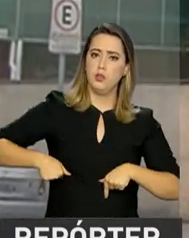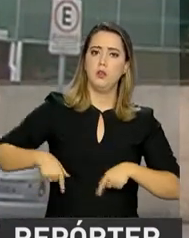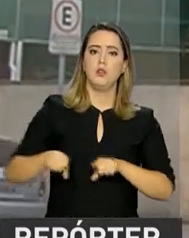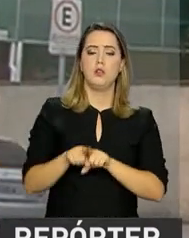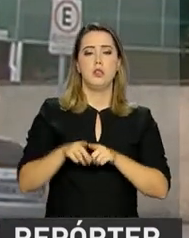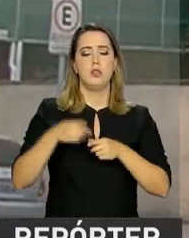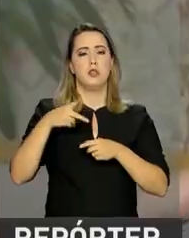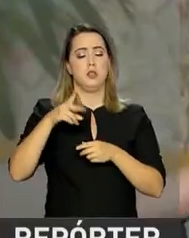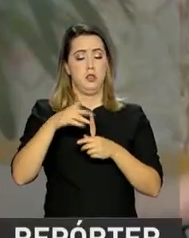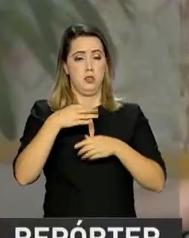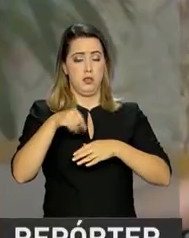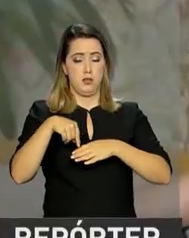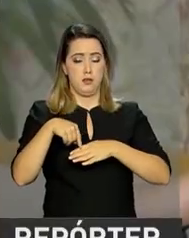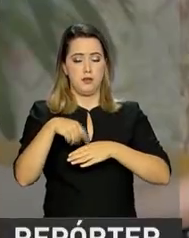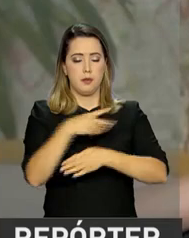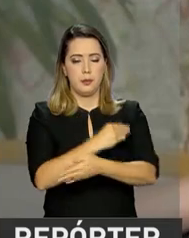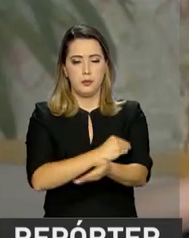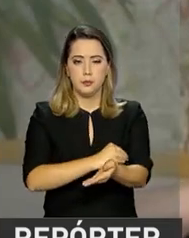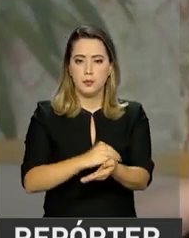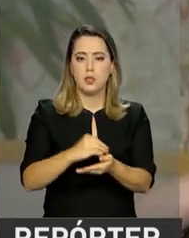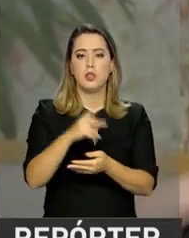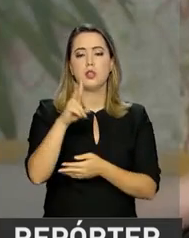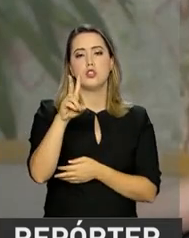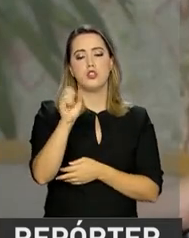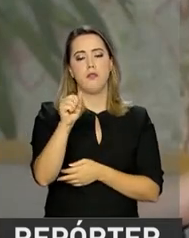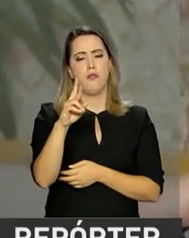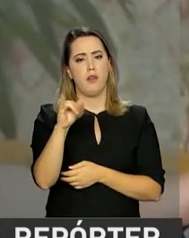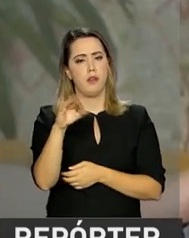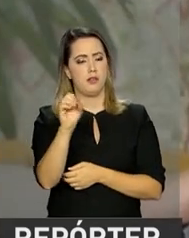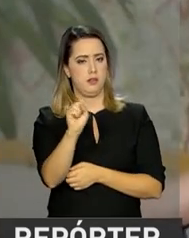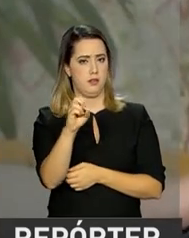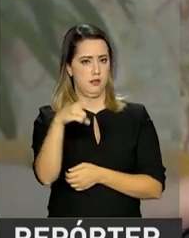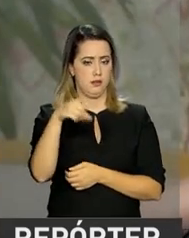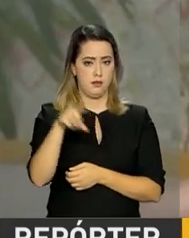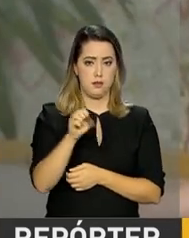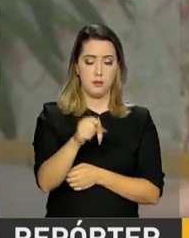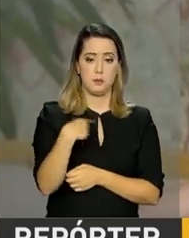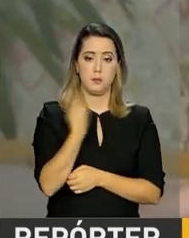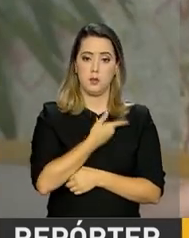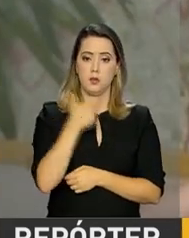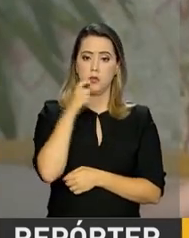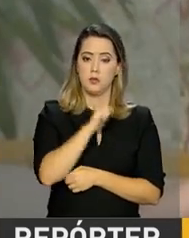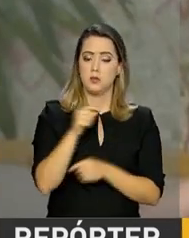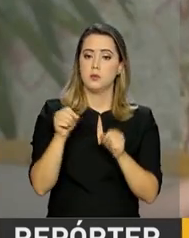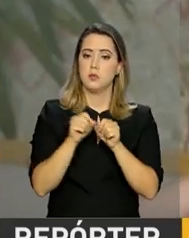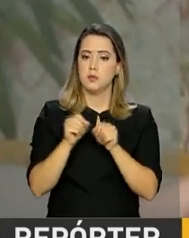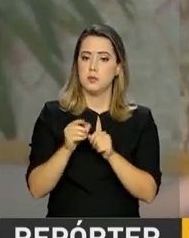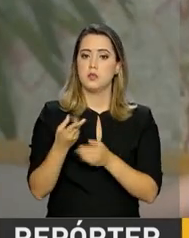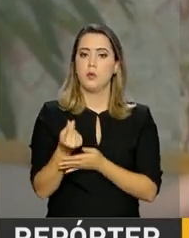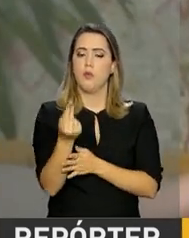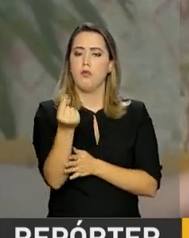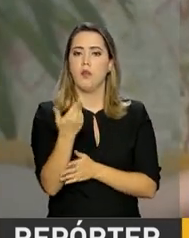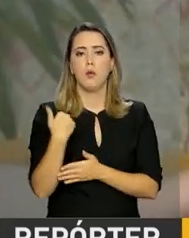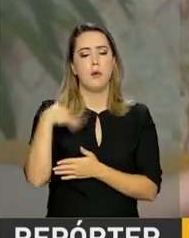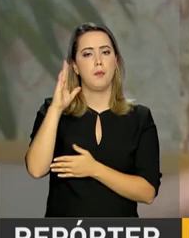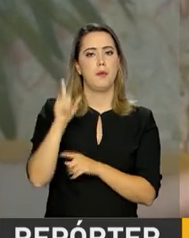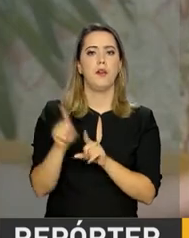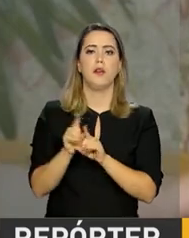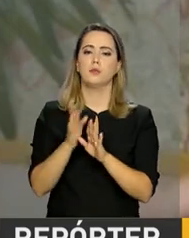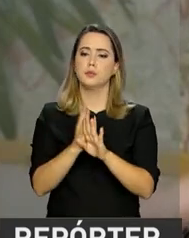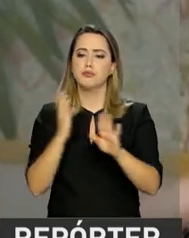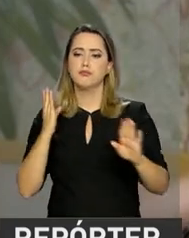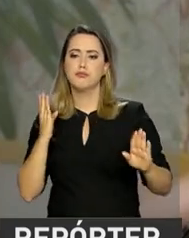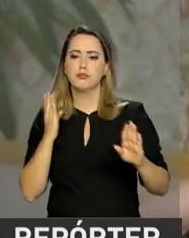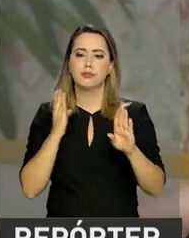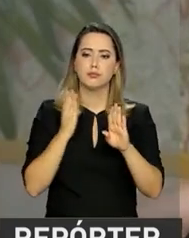até o fim do ano. Com este recurso extra é que podemos então realizar esse número maior e aliviar essas filas que existem